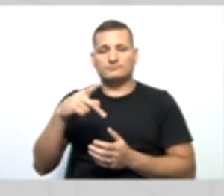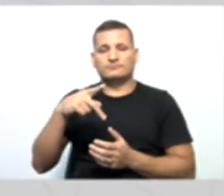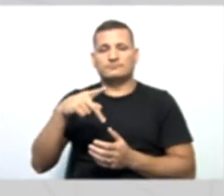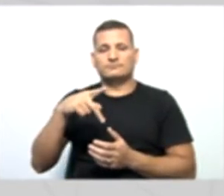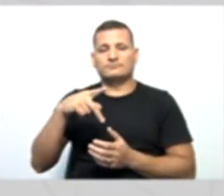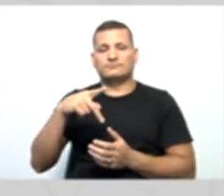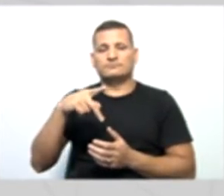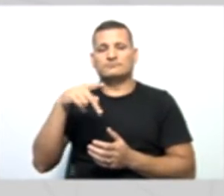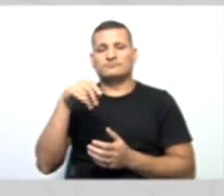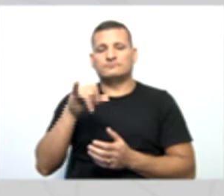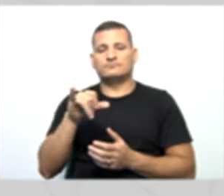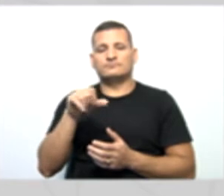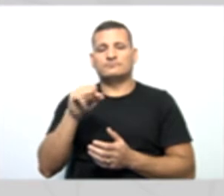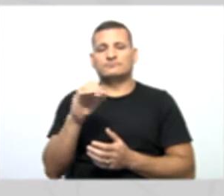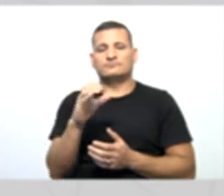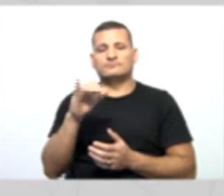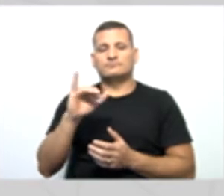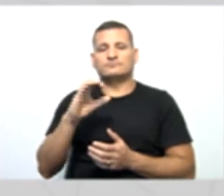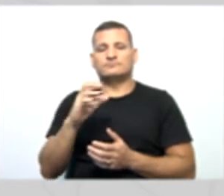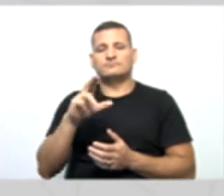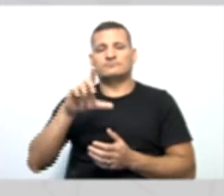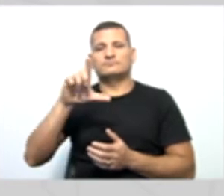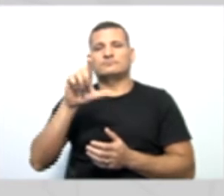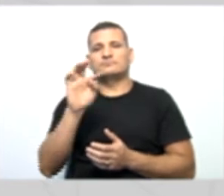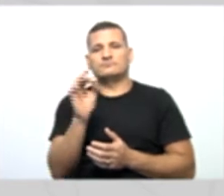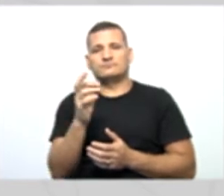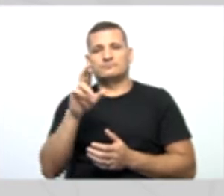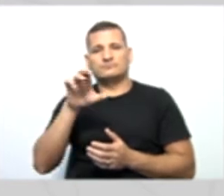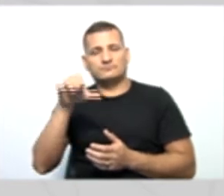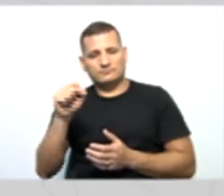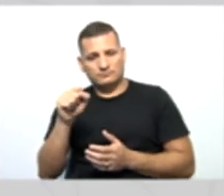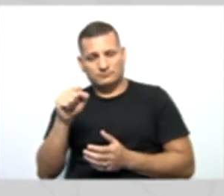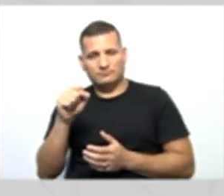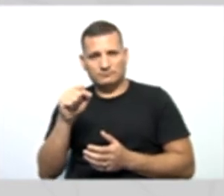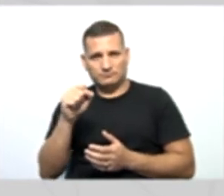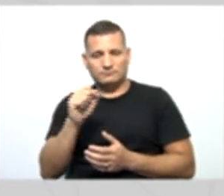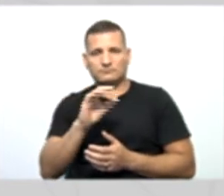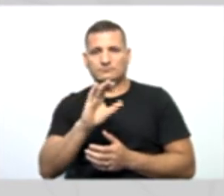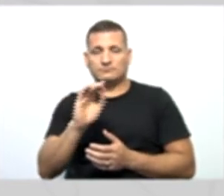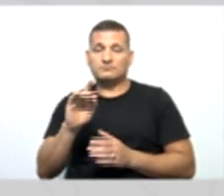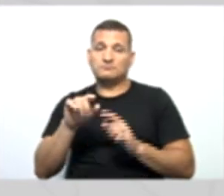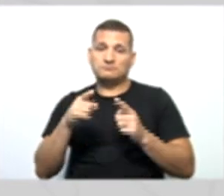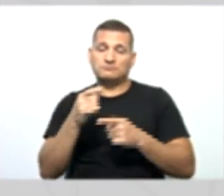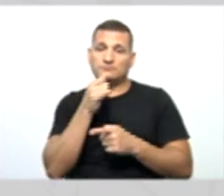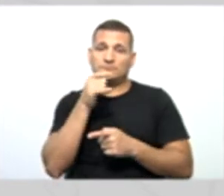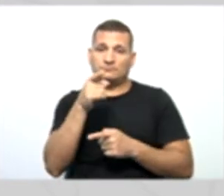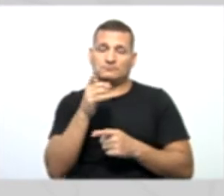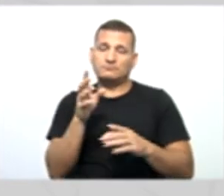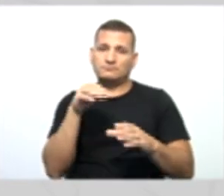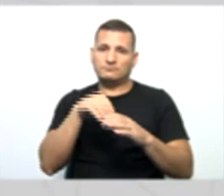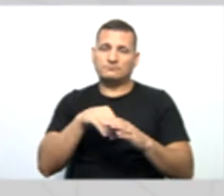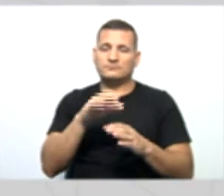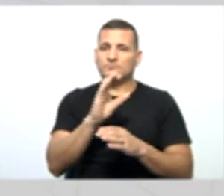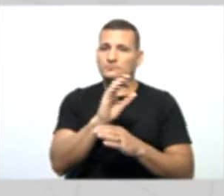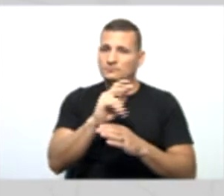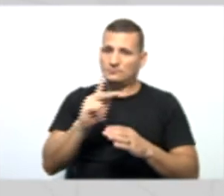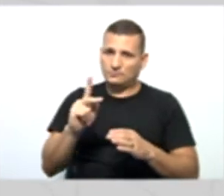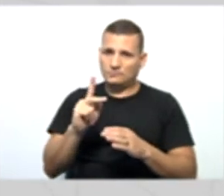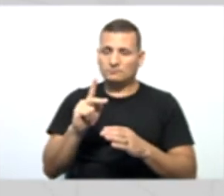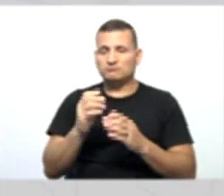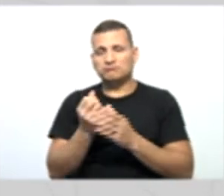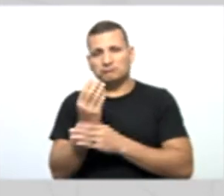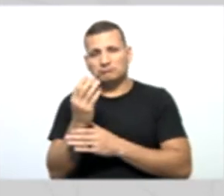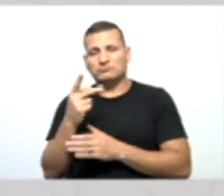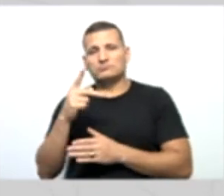para envolver são cooperativas de piscicultores, mas se vocês colocam cooperativas de produtores também